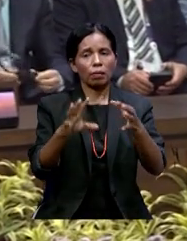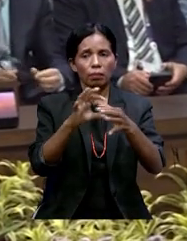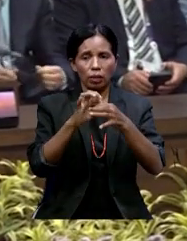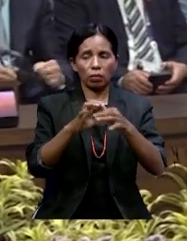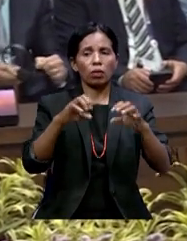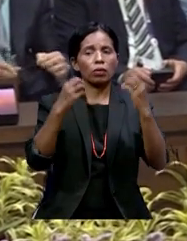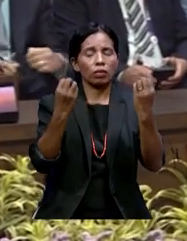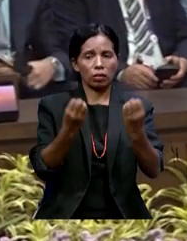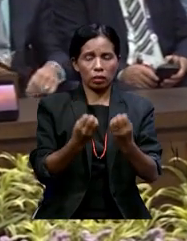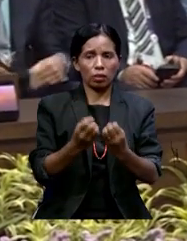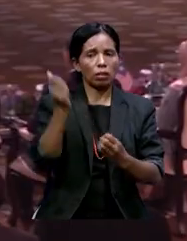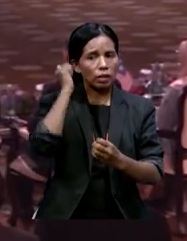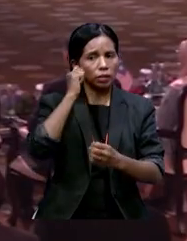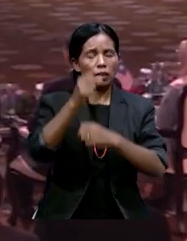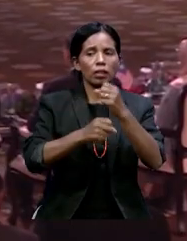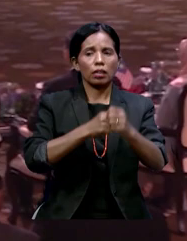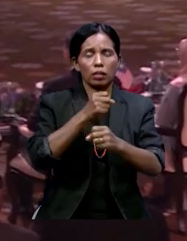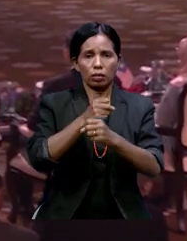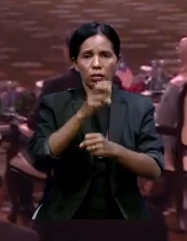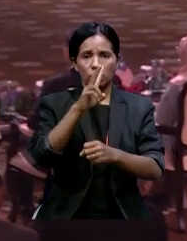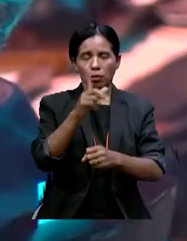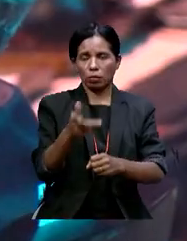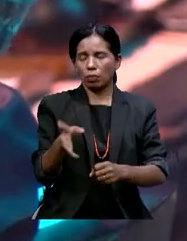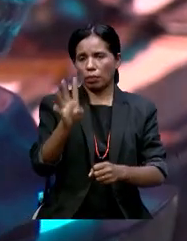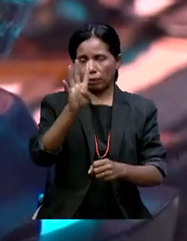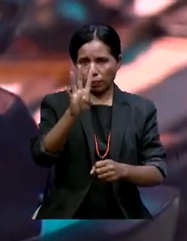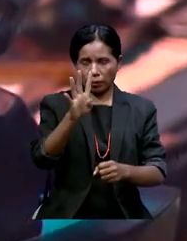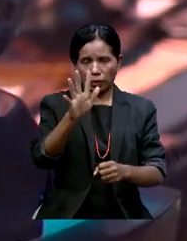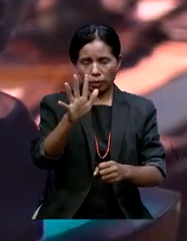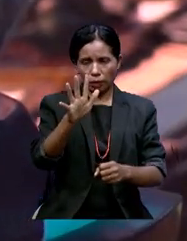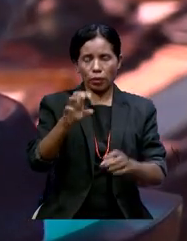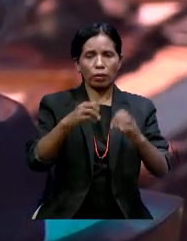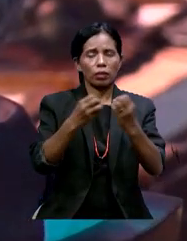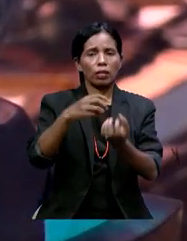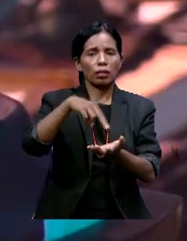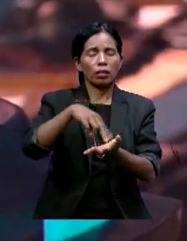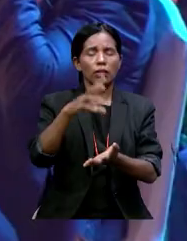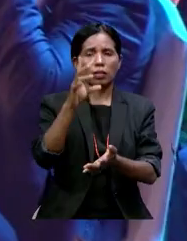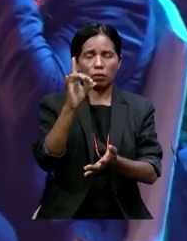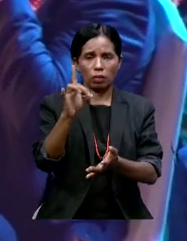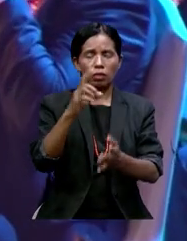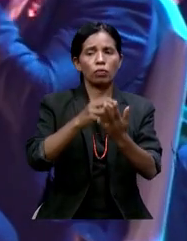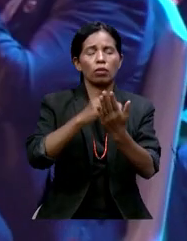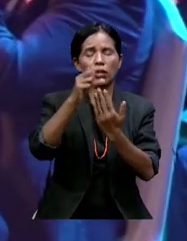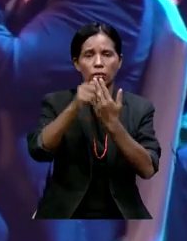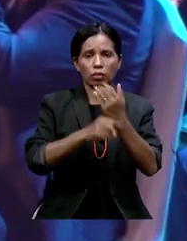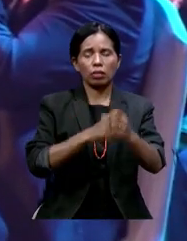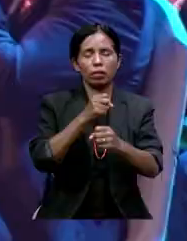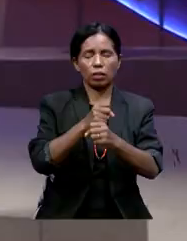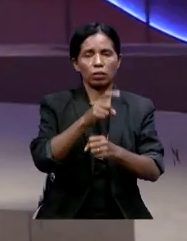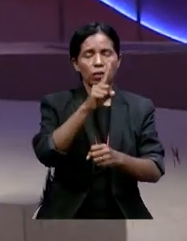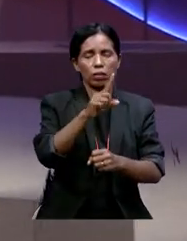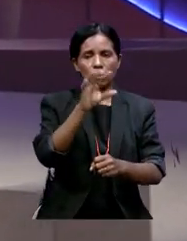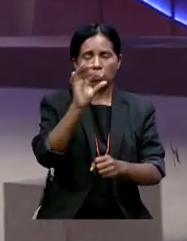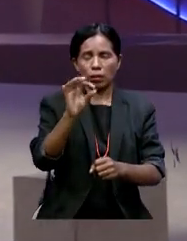organisasi regional ASEAN iha tinang riuroron resin lima. Organisasi ASEAN hari iha lorong walu fulan Agostu tinang riuida tusia nenol resin hitu iha